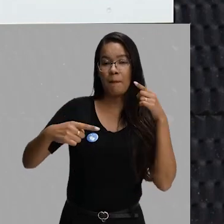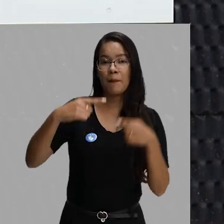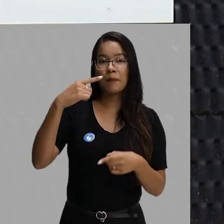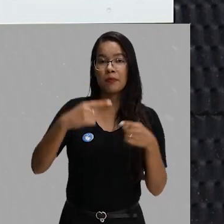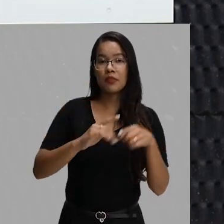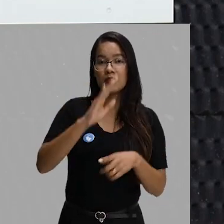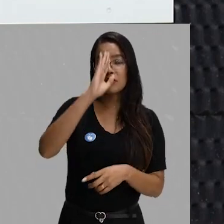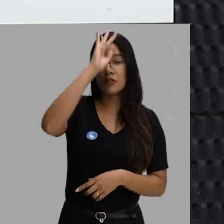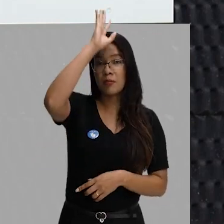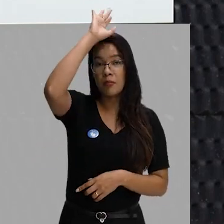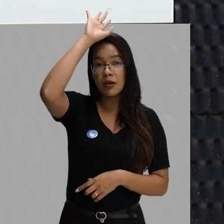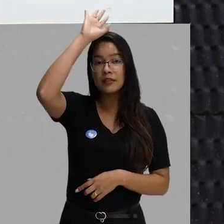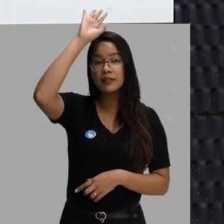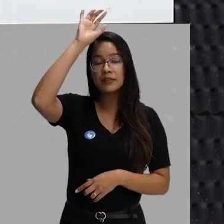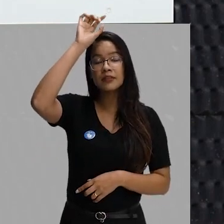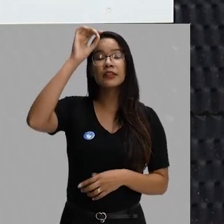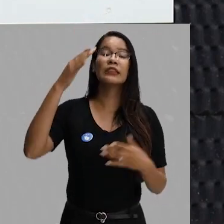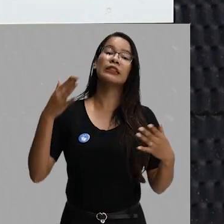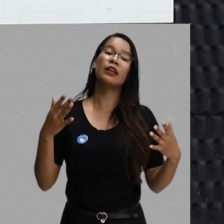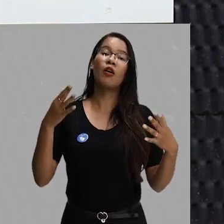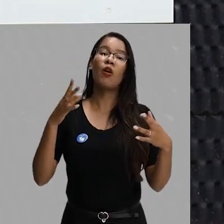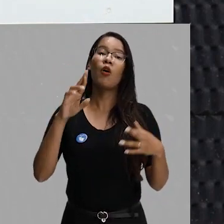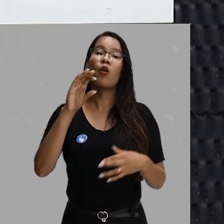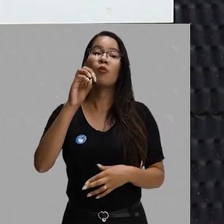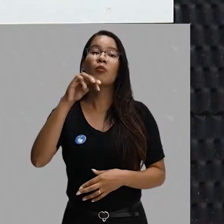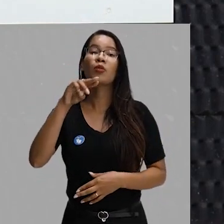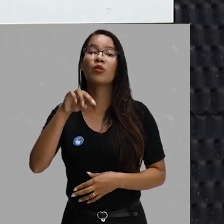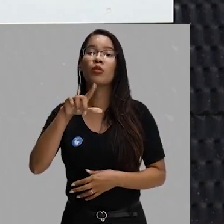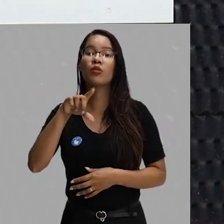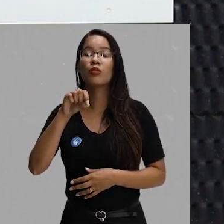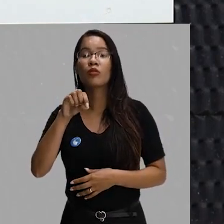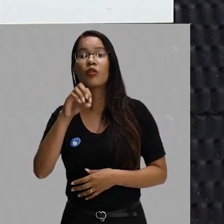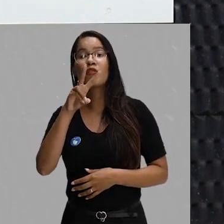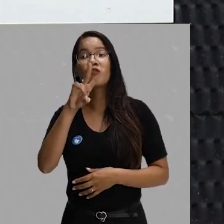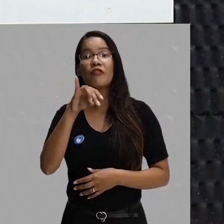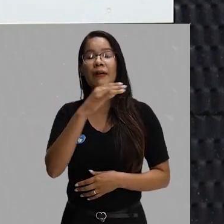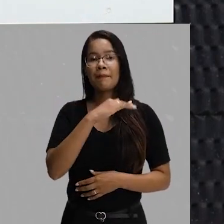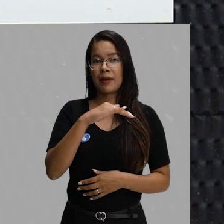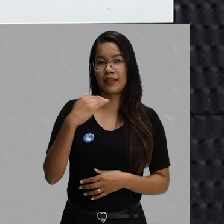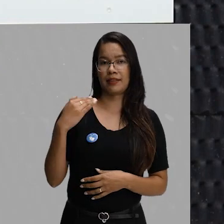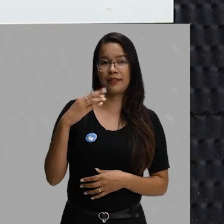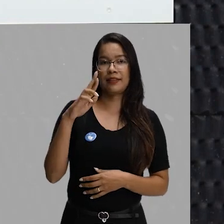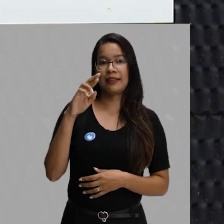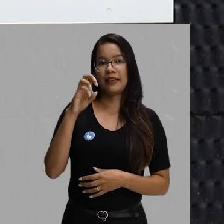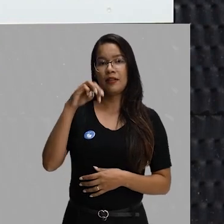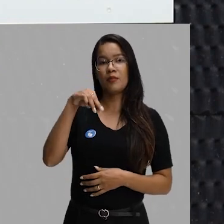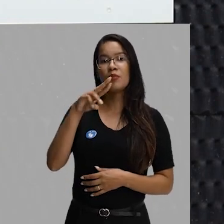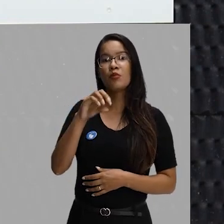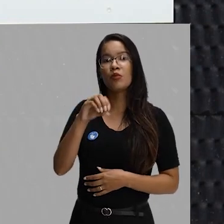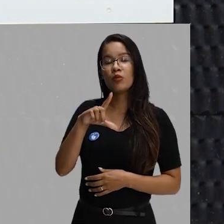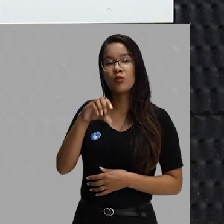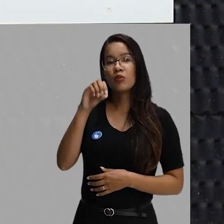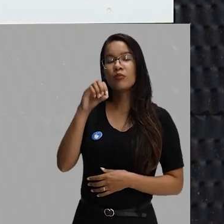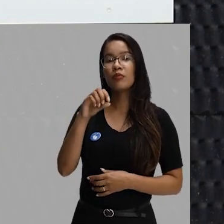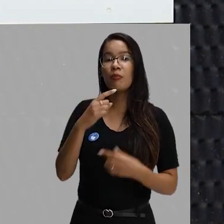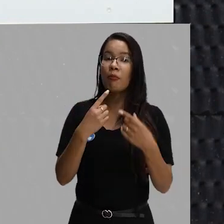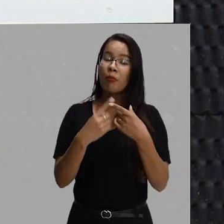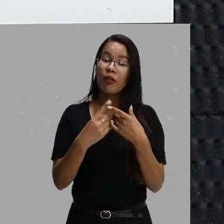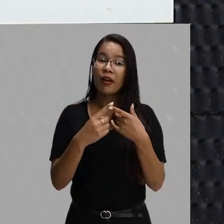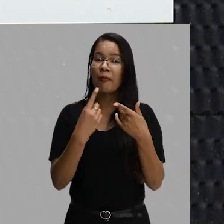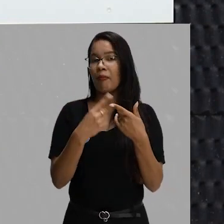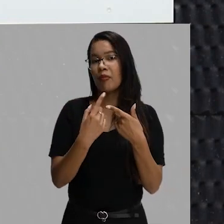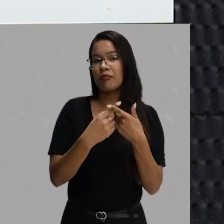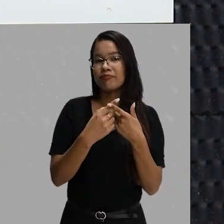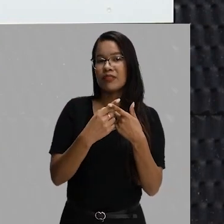Império. Ou seja, Rômulo vai matar Remo. Um irmão mata outro irmão por uma questão